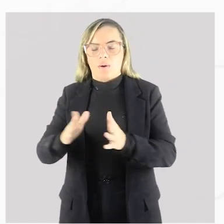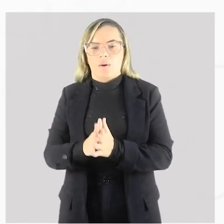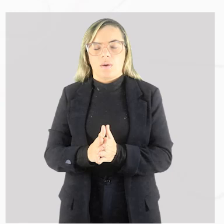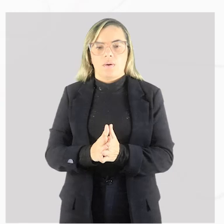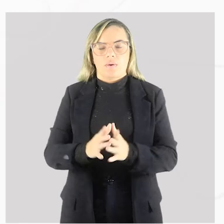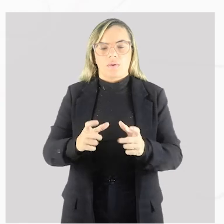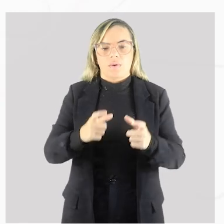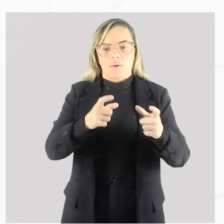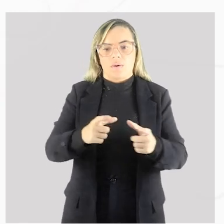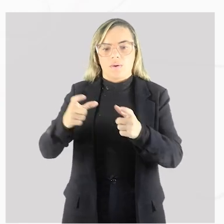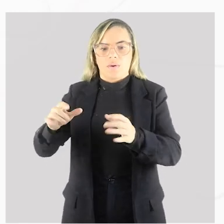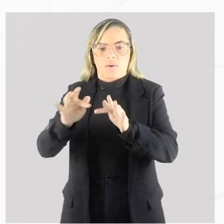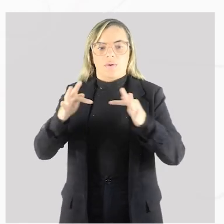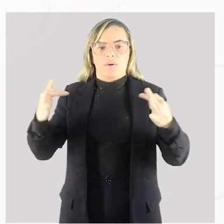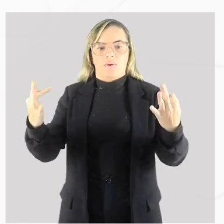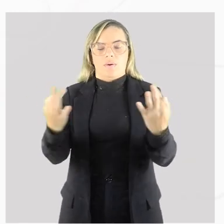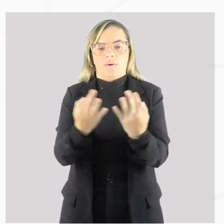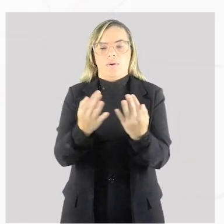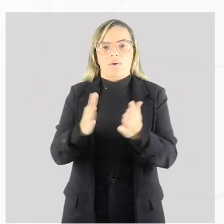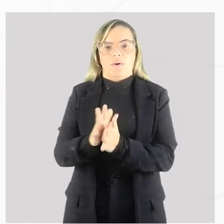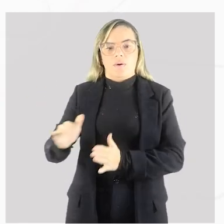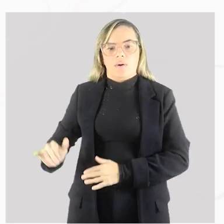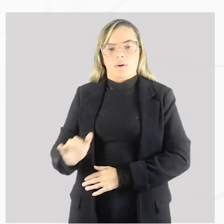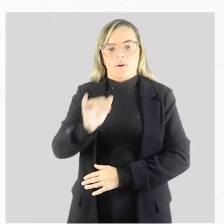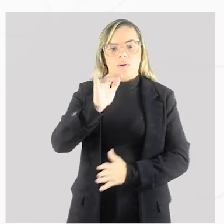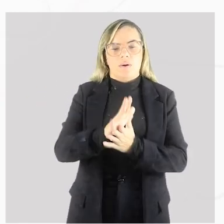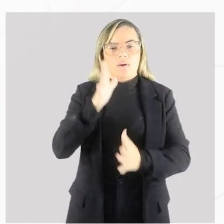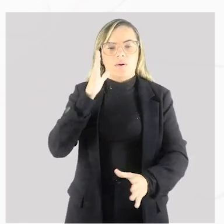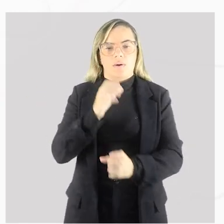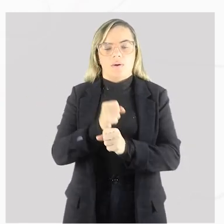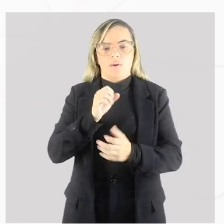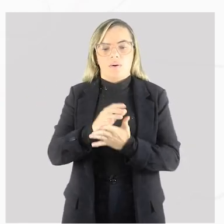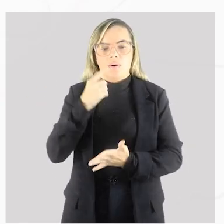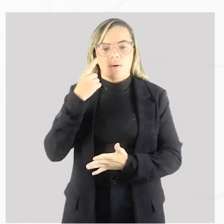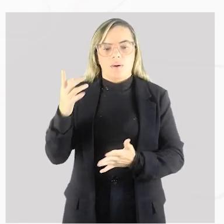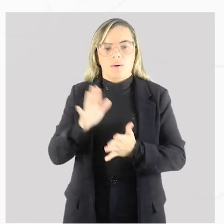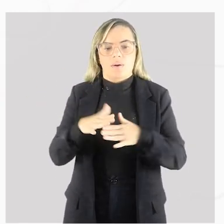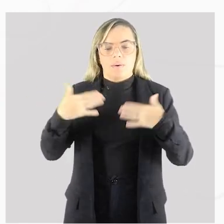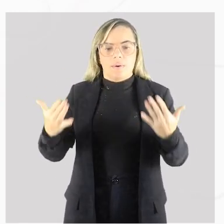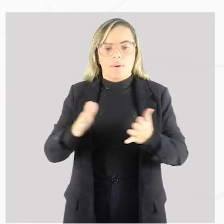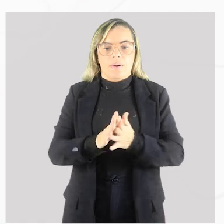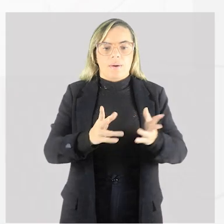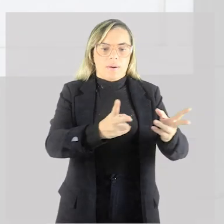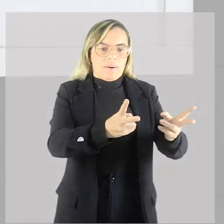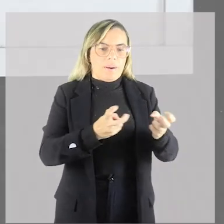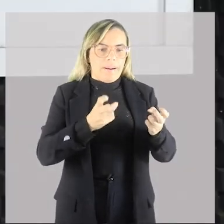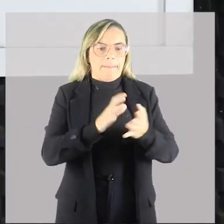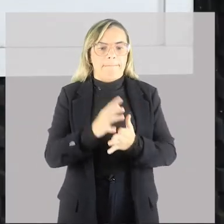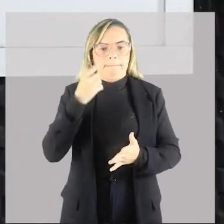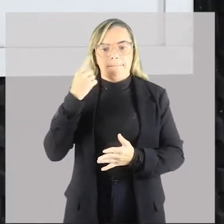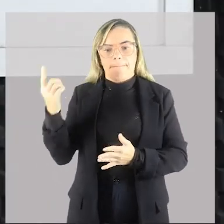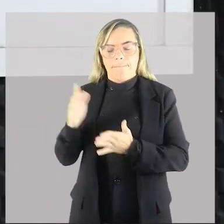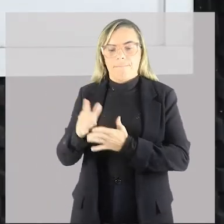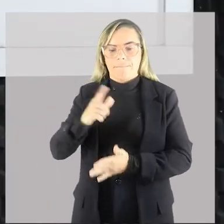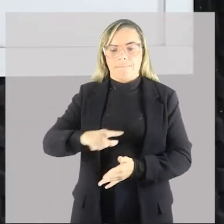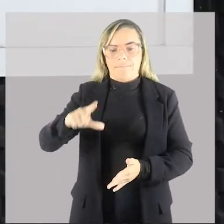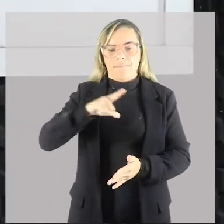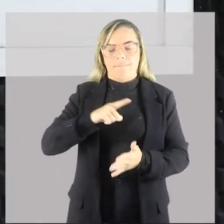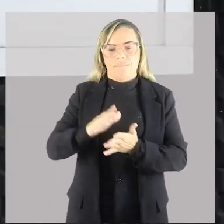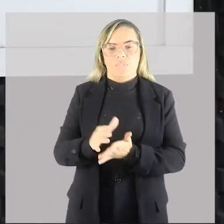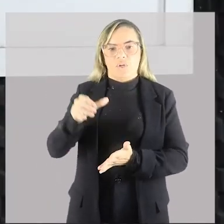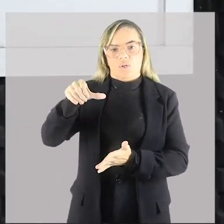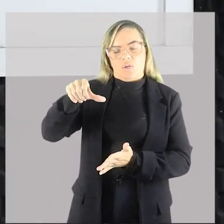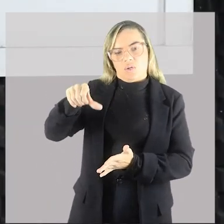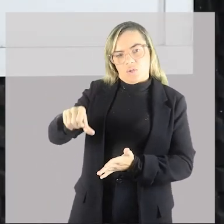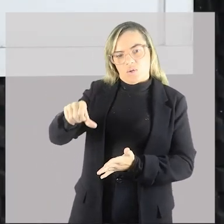acomodar a família nesse voo é calculado por... Ora, pessoal, se você perceber, você tem 9